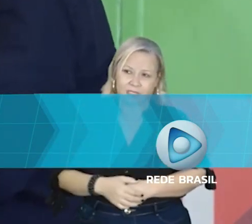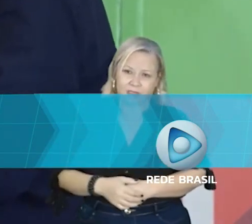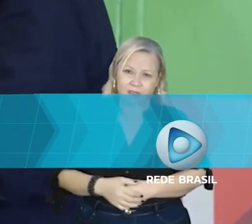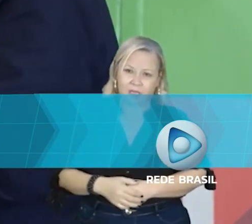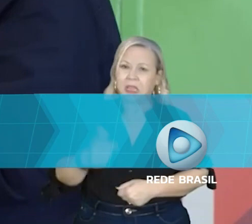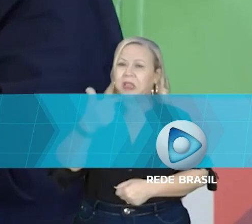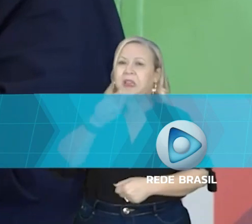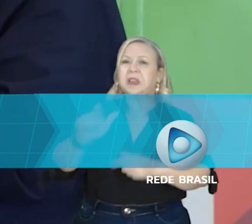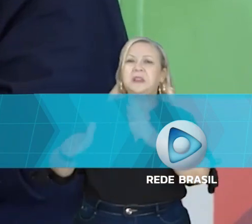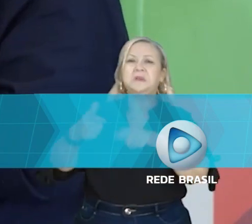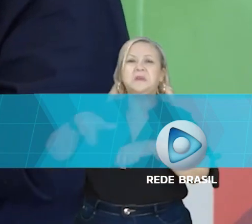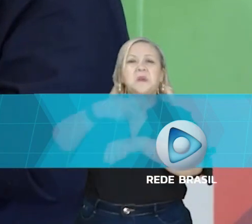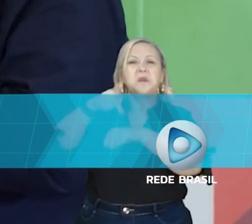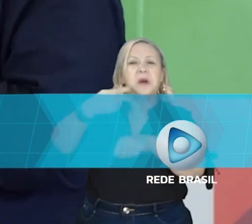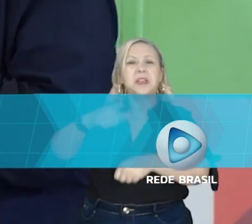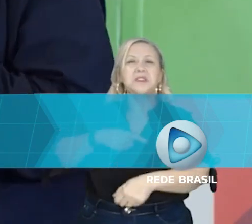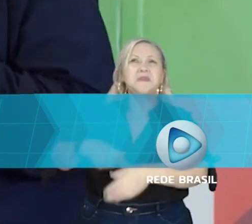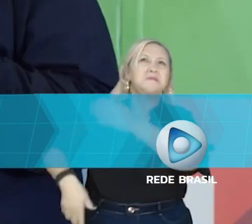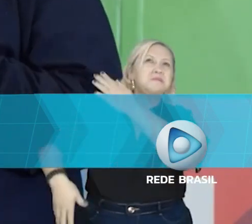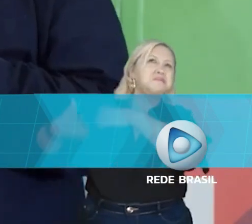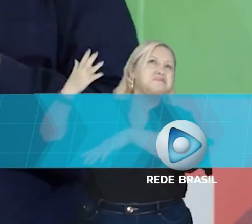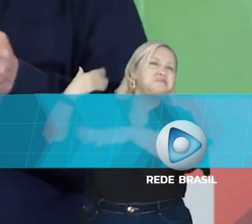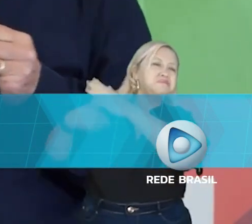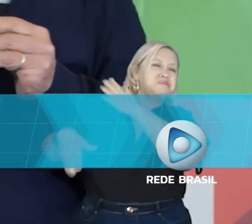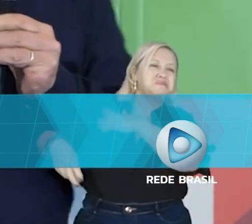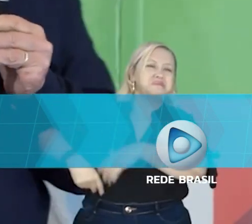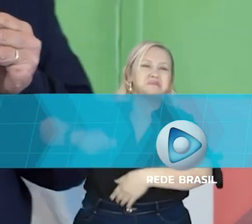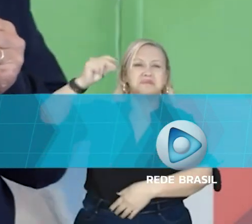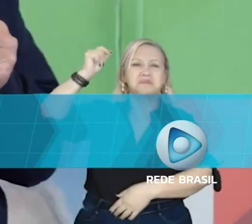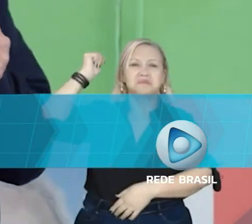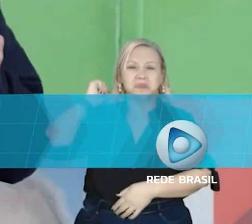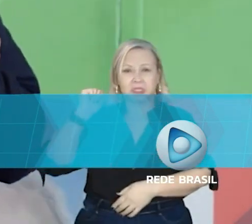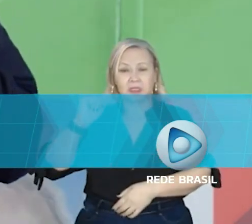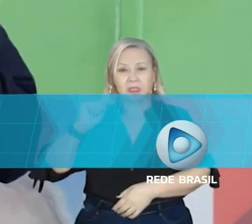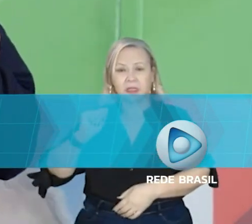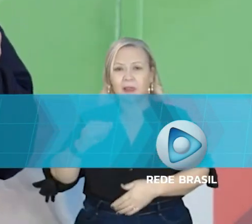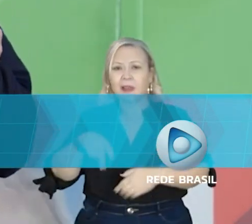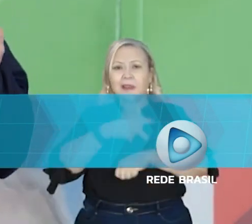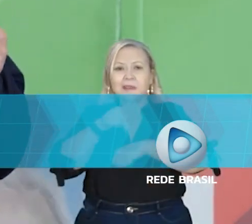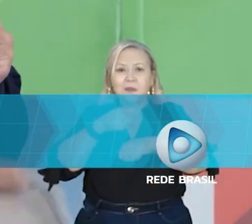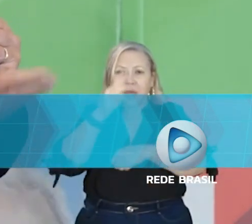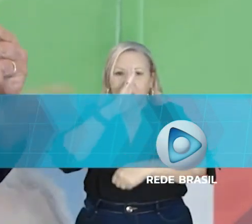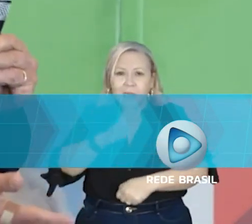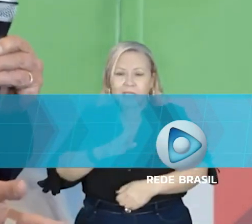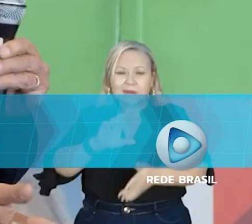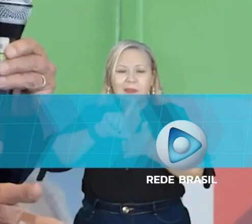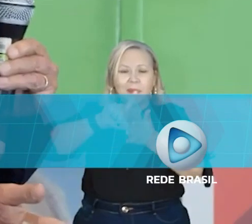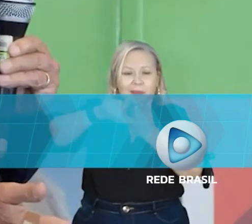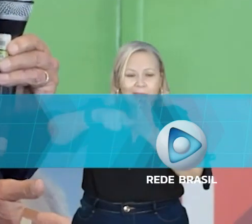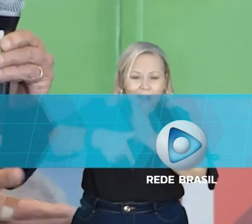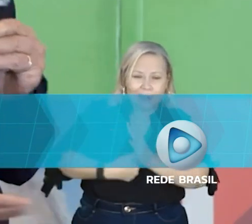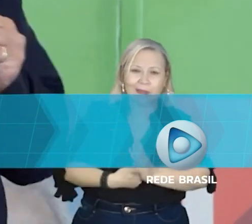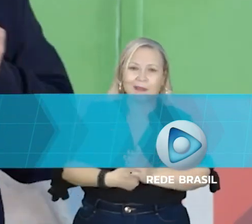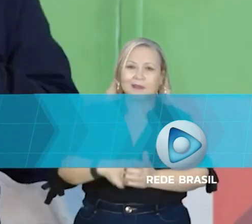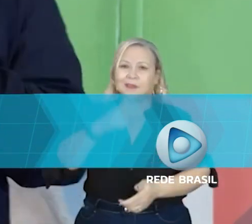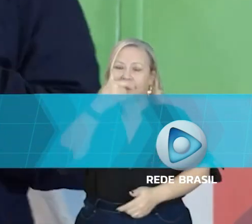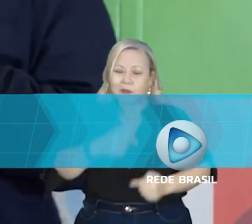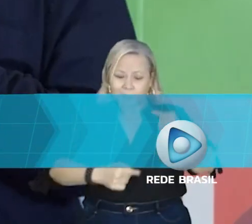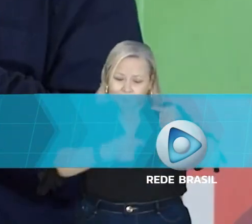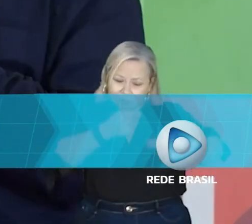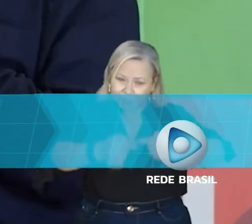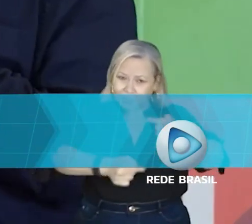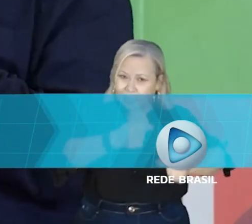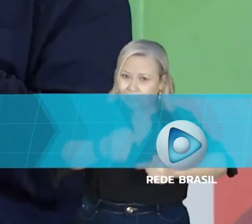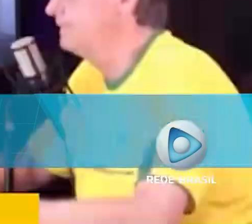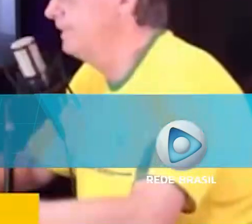anos atrás. Então, esse país está sempre atrasado. E nós somos a geração que poderíamos